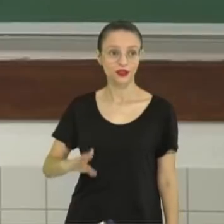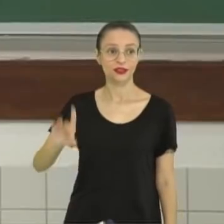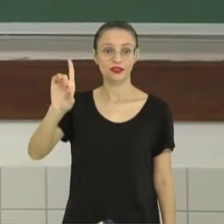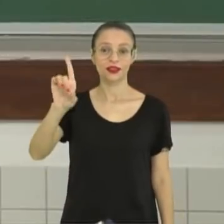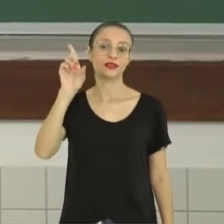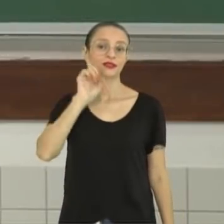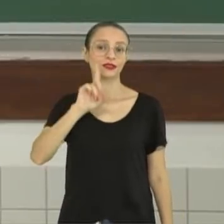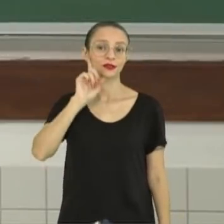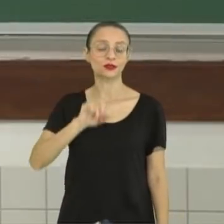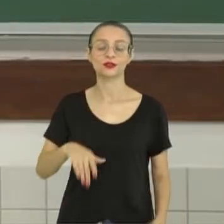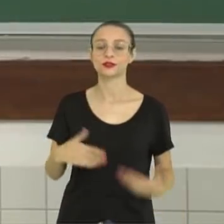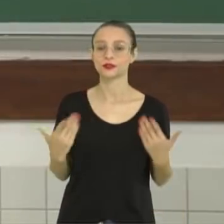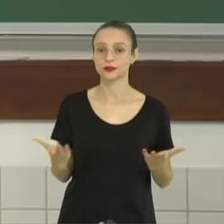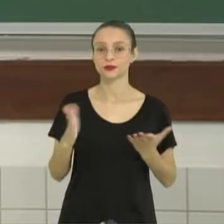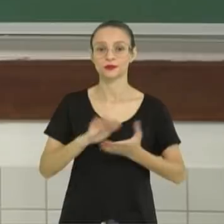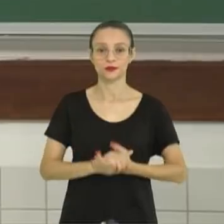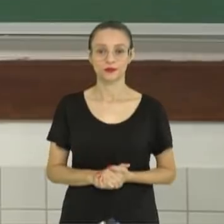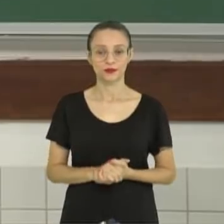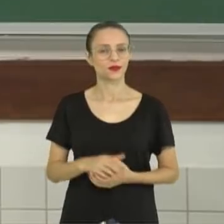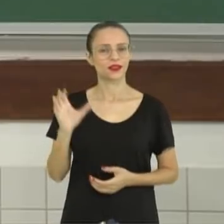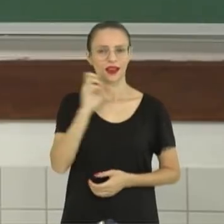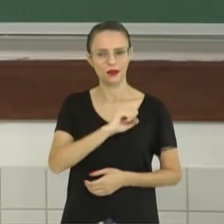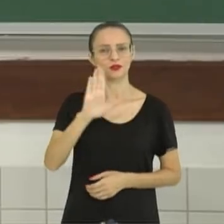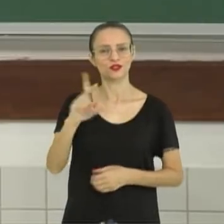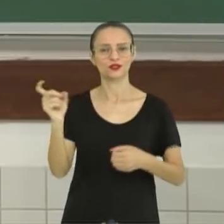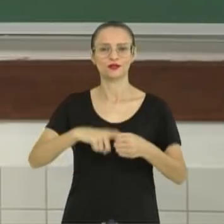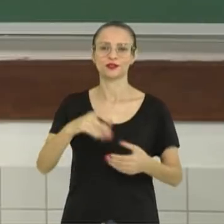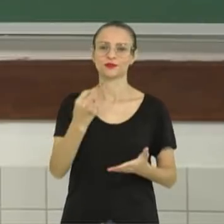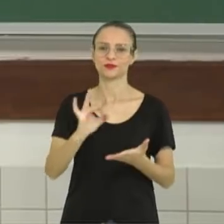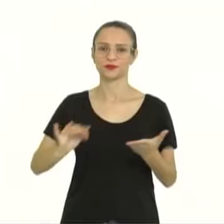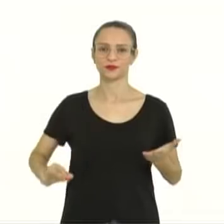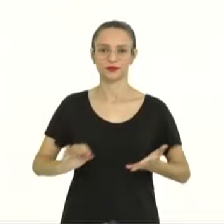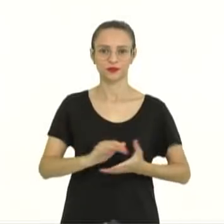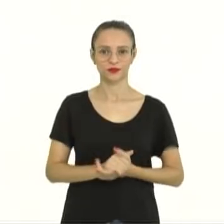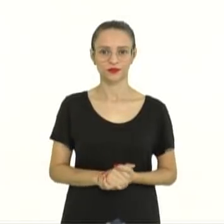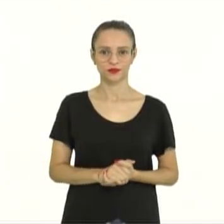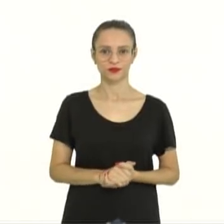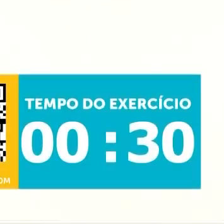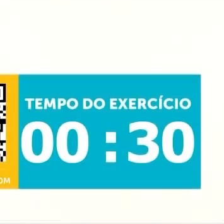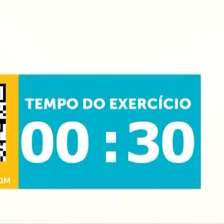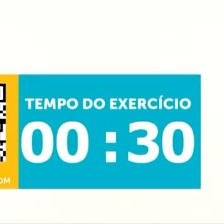D, Estados Unidos da América. É rapidinho, a gente já volta para a correção, hein?